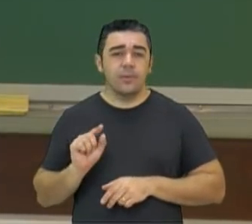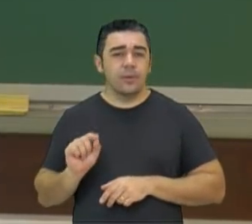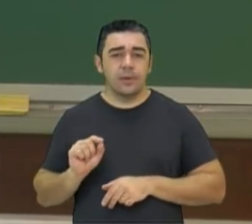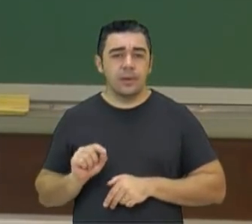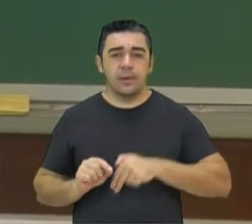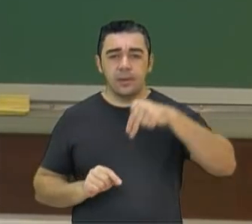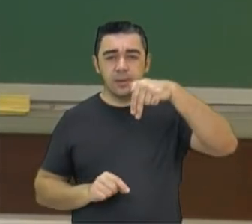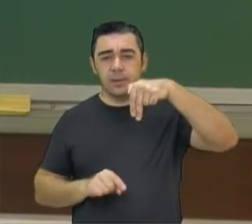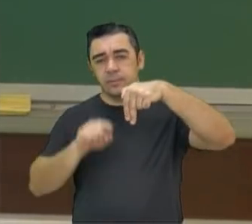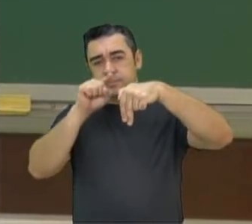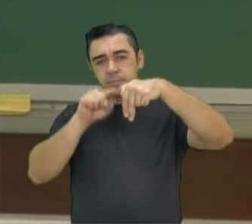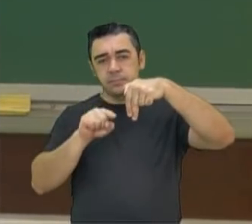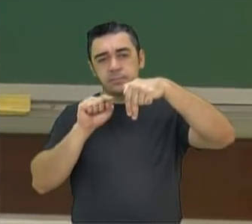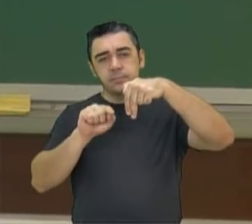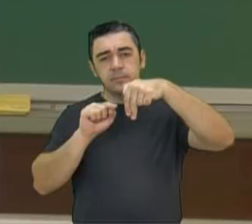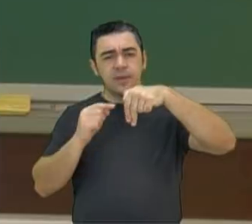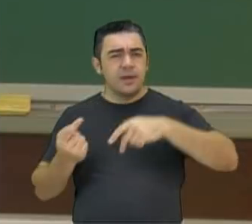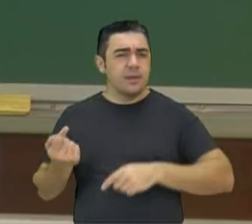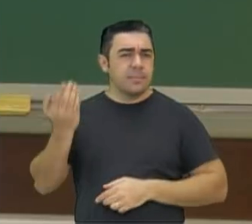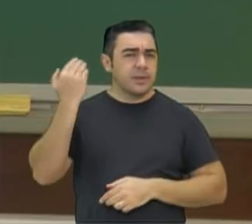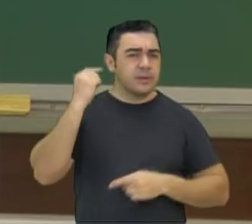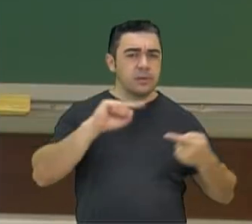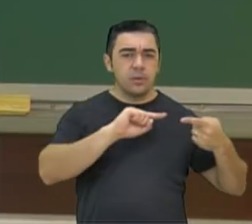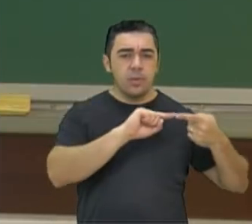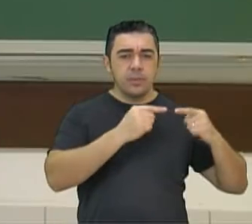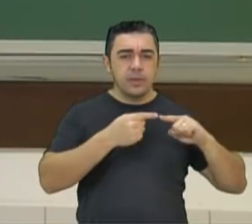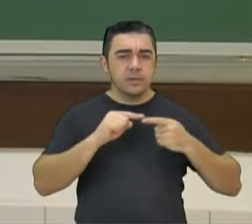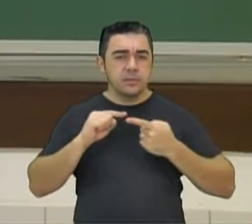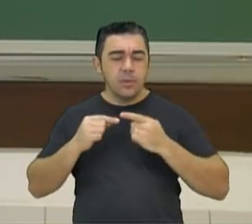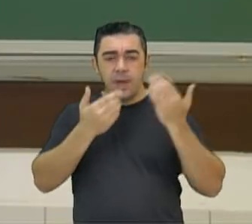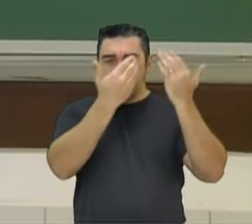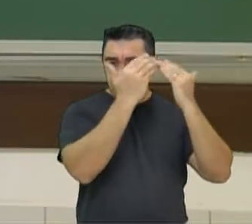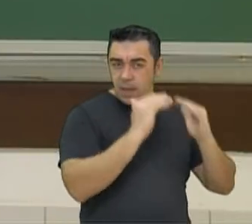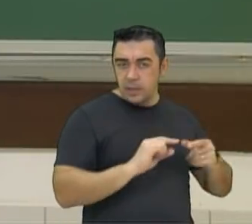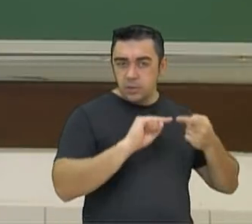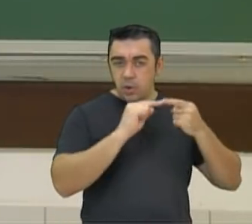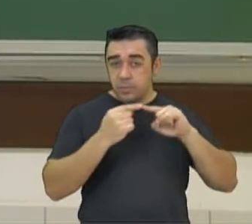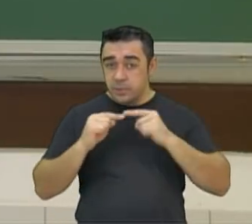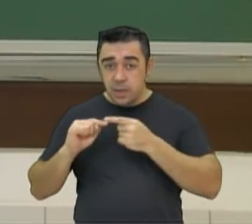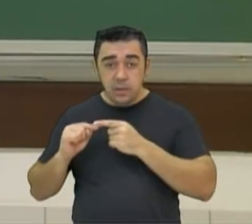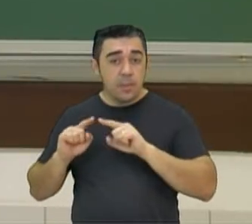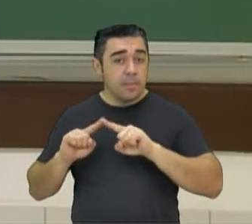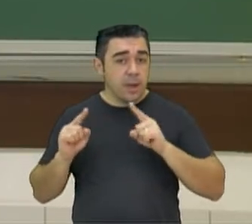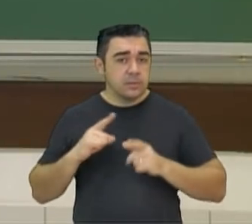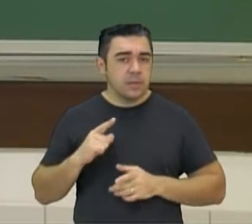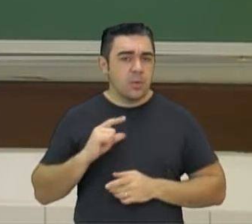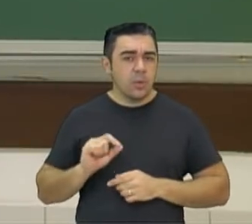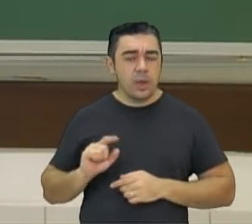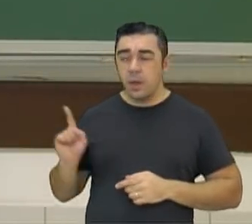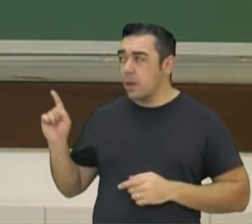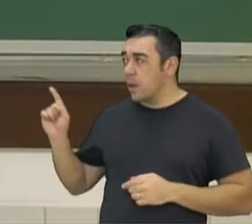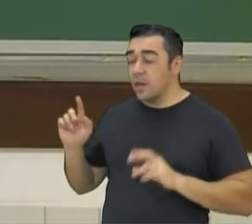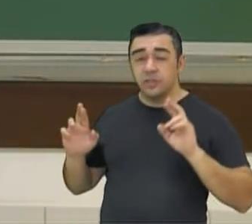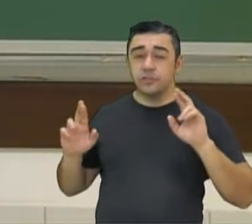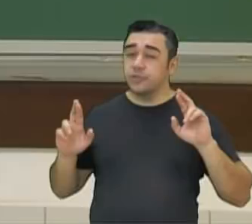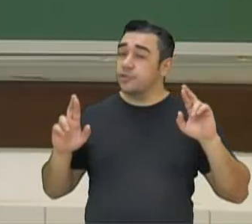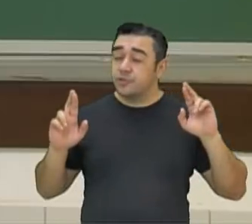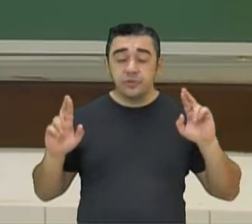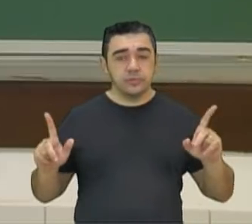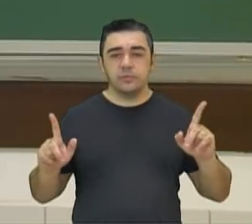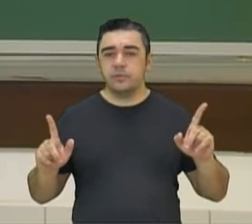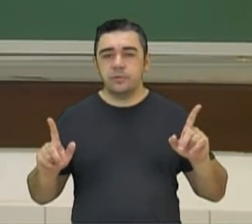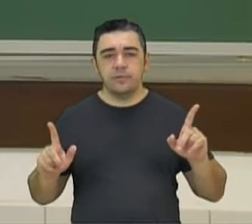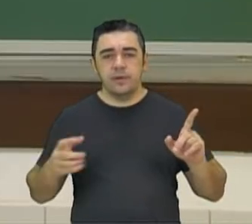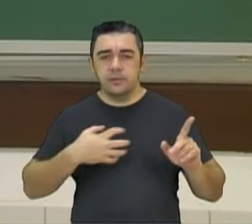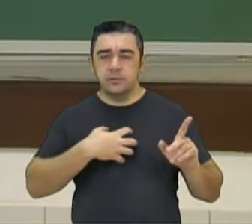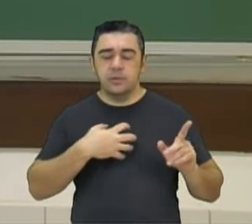da nossa combinação lá da análise combinatória. Só que aqui nós vamos ter uma diferente representação, não